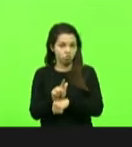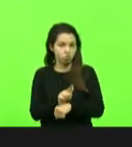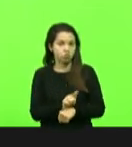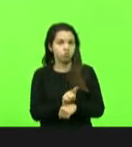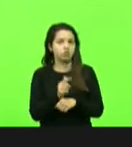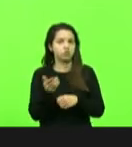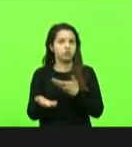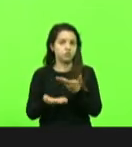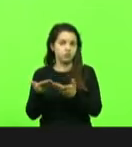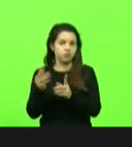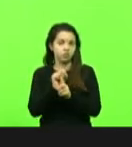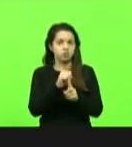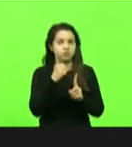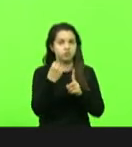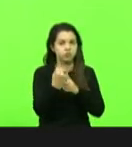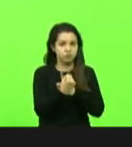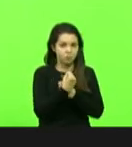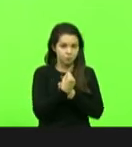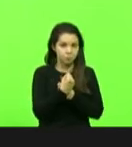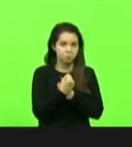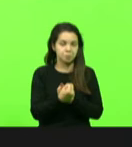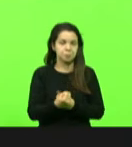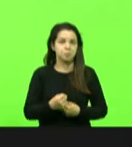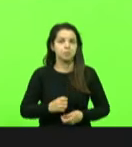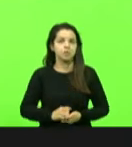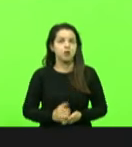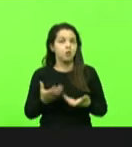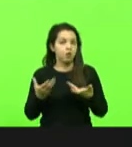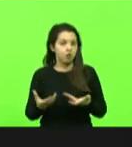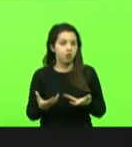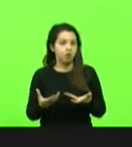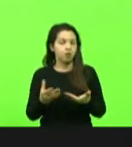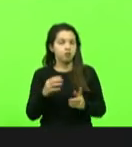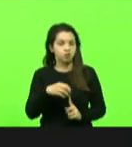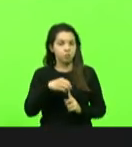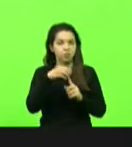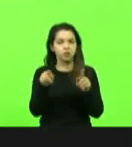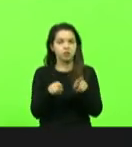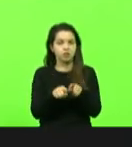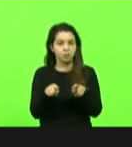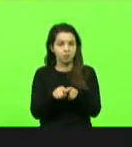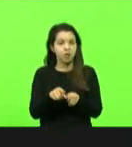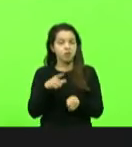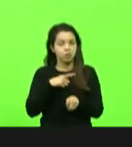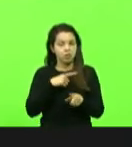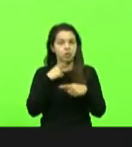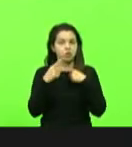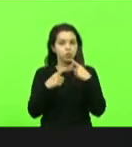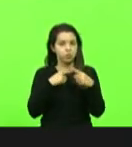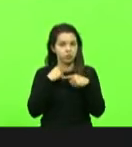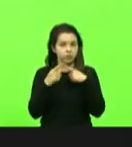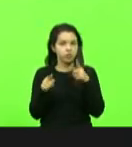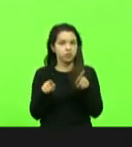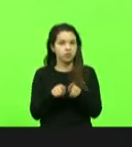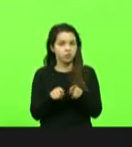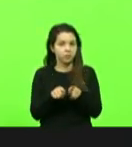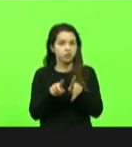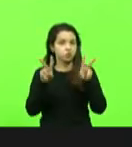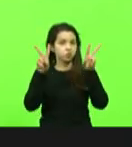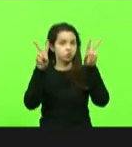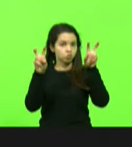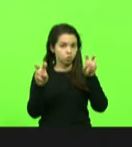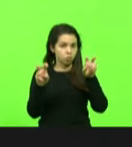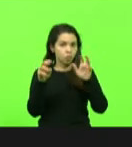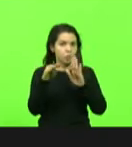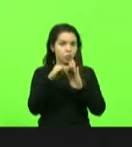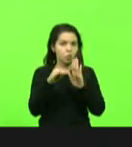gostaria de destacar que ainda há dúvidas, né, em relação ao Programa